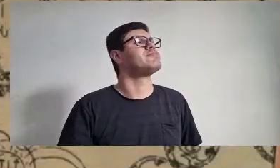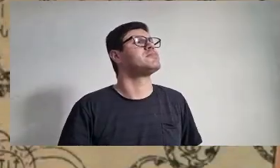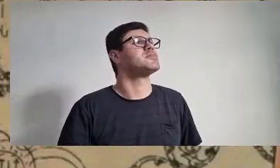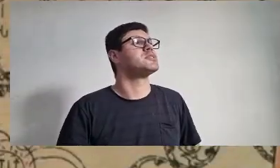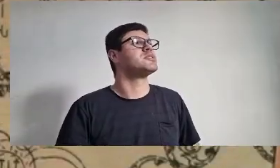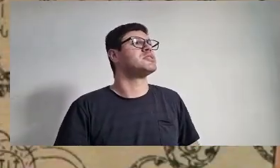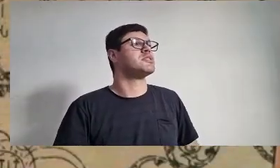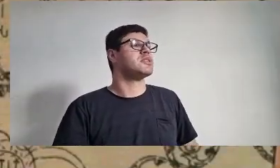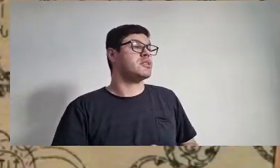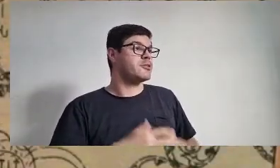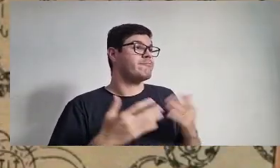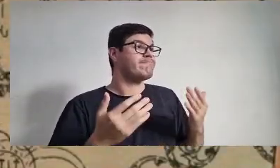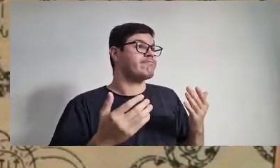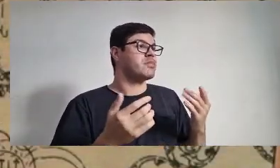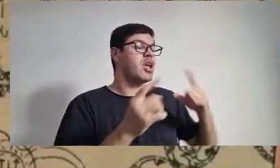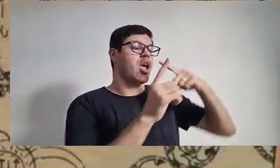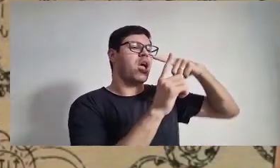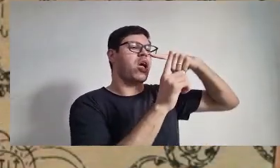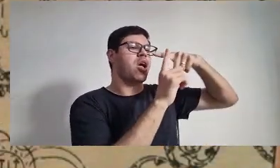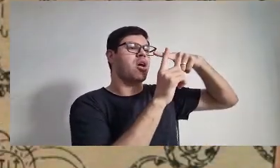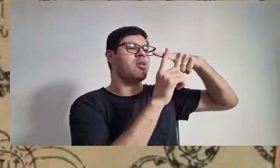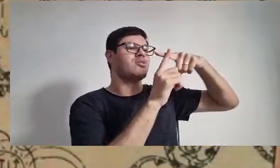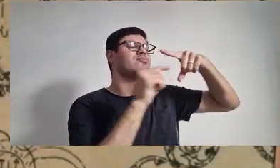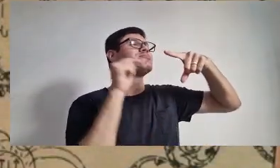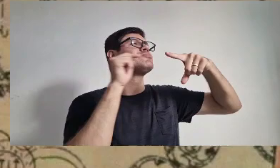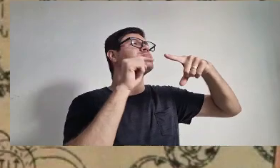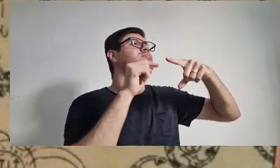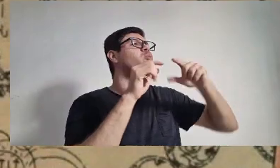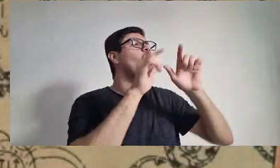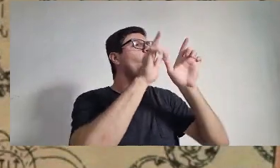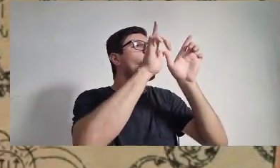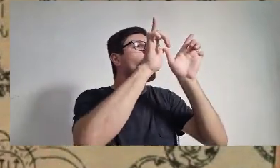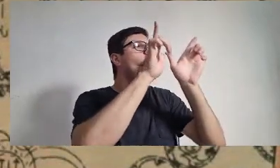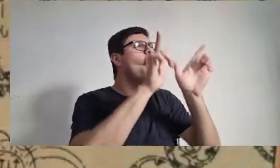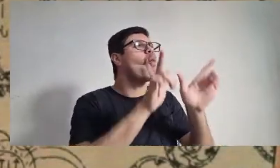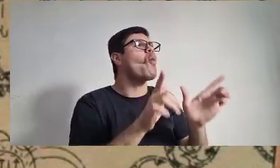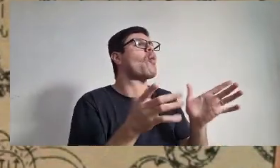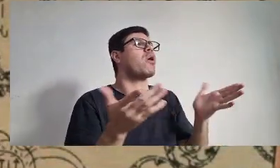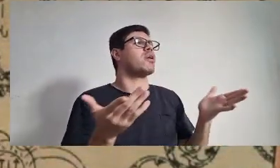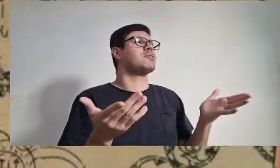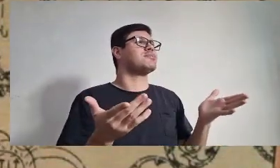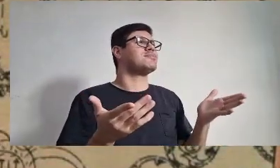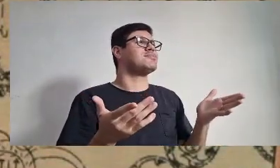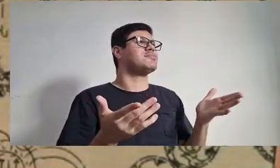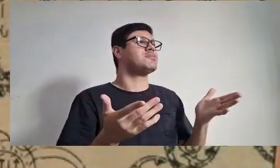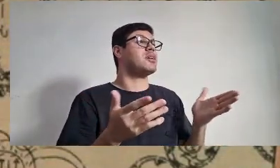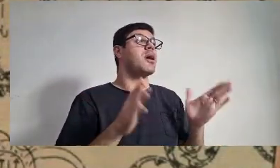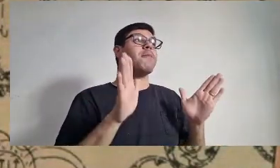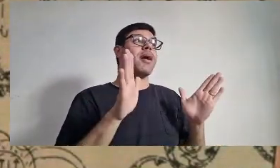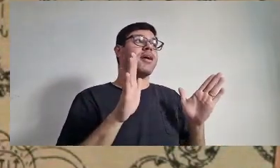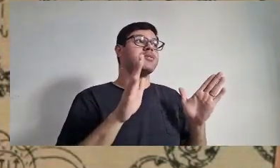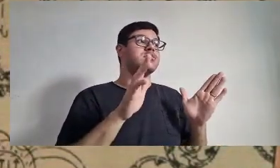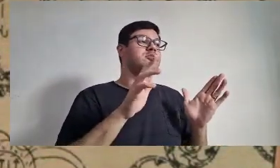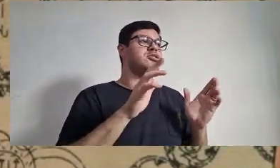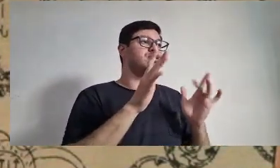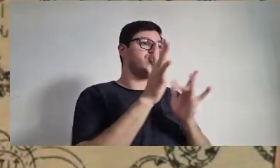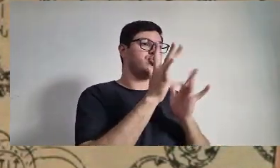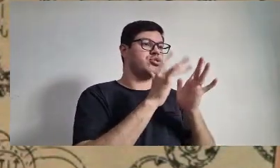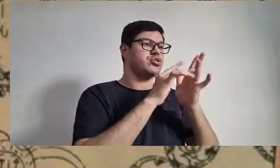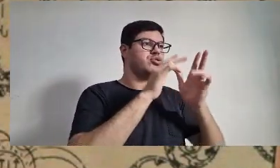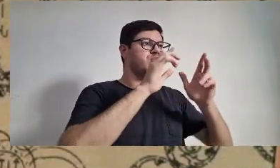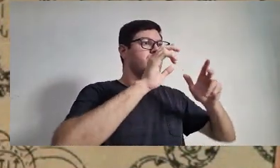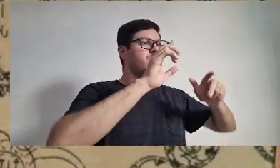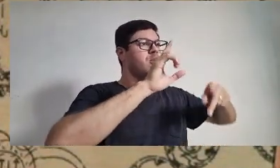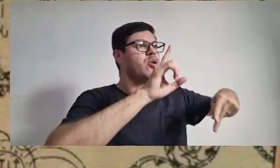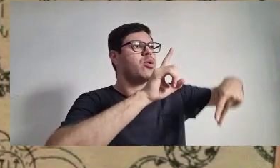Jesus morreu, mas a cruz ficou vazia. A cruz com Jesus significa o quê? Sofrimento e